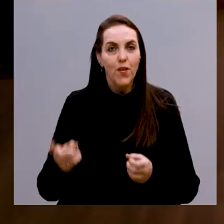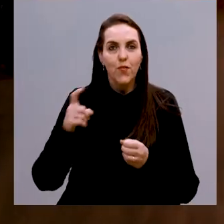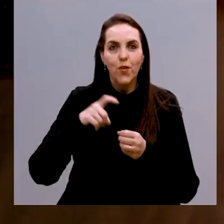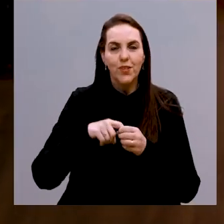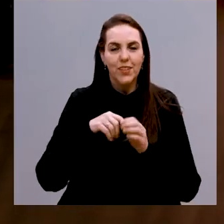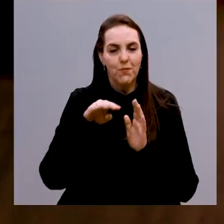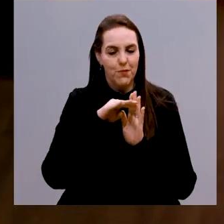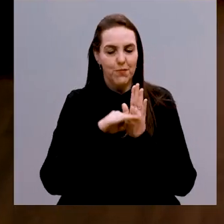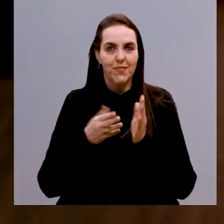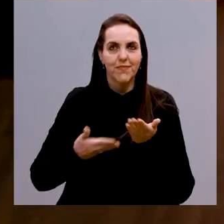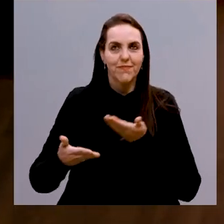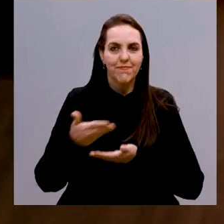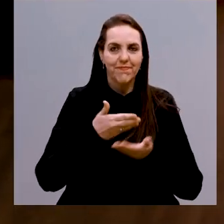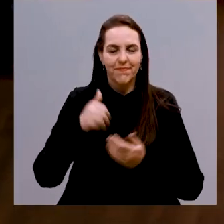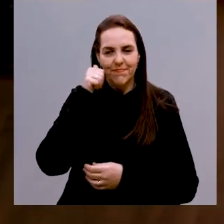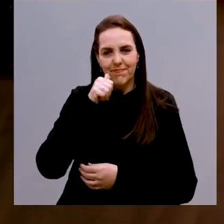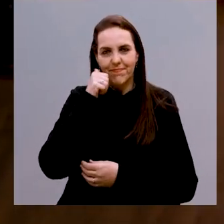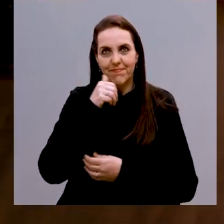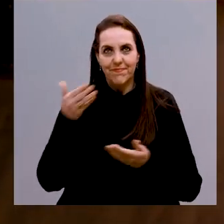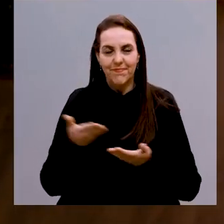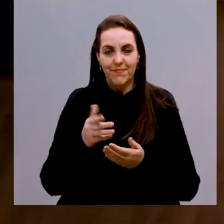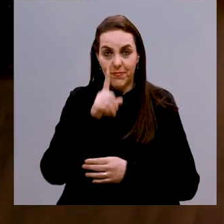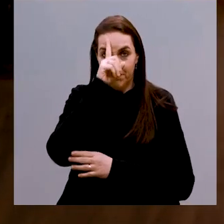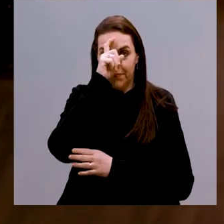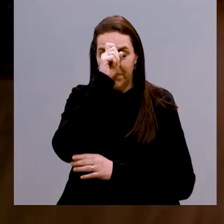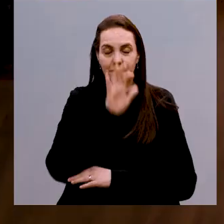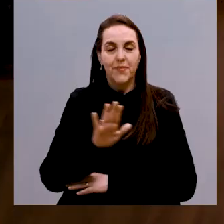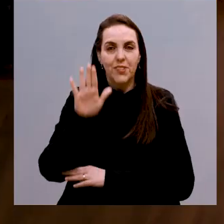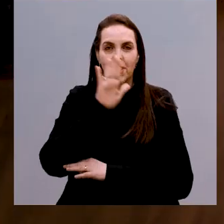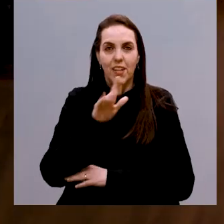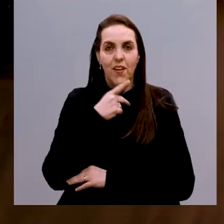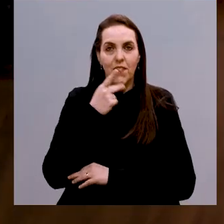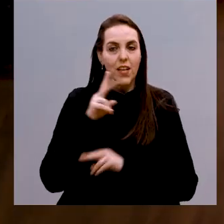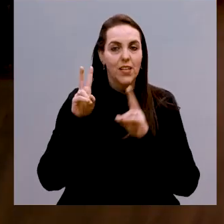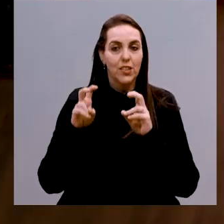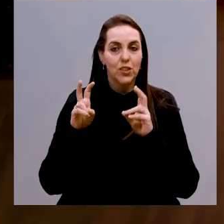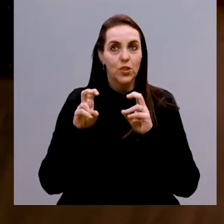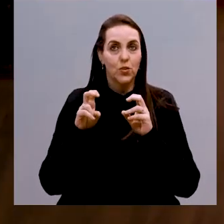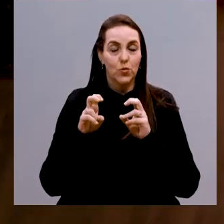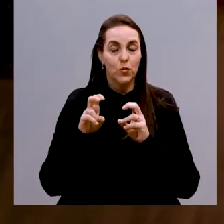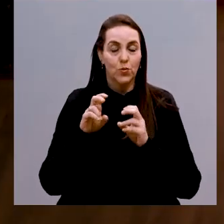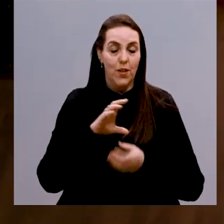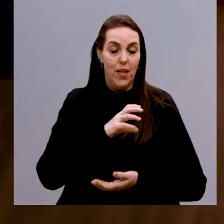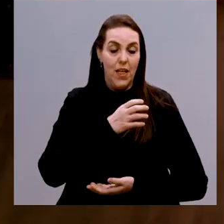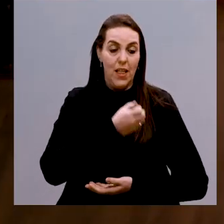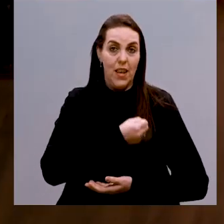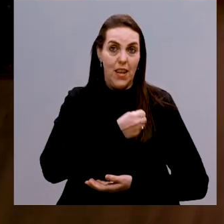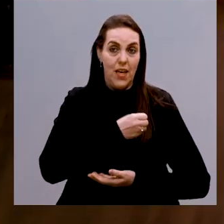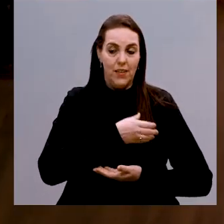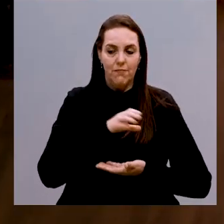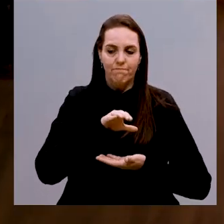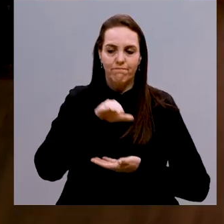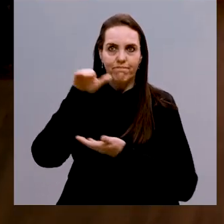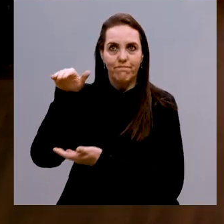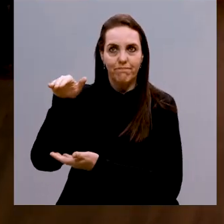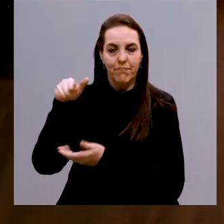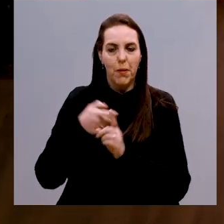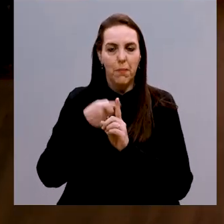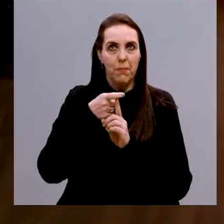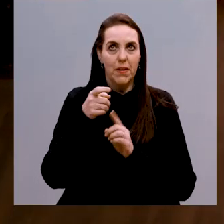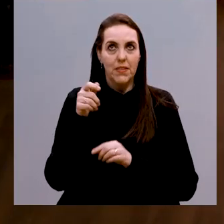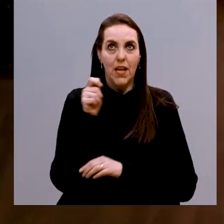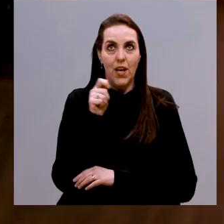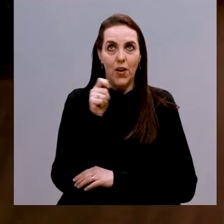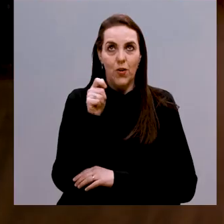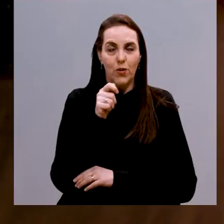De volta com o programa Entre Elas, estamos aqui no HG para falar sobre o Banco do Leite Humano e escolhemos estar aqui neste mês de